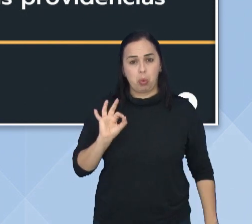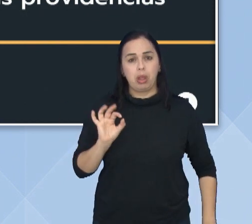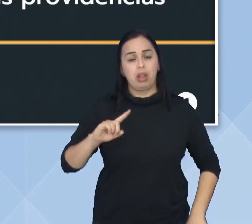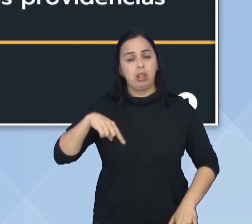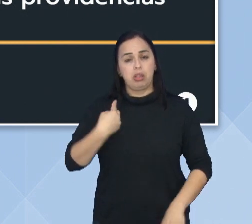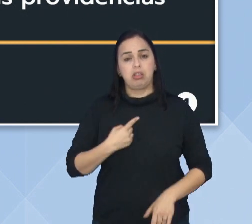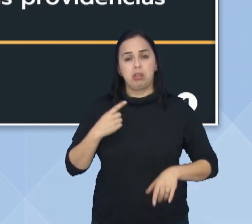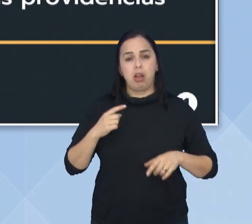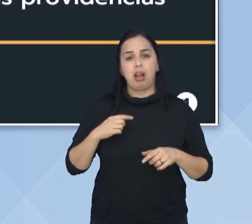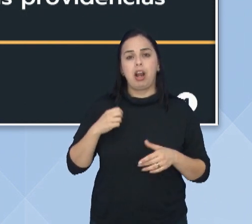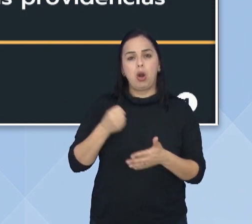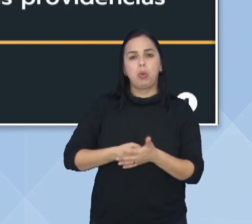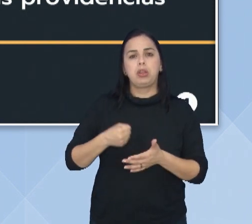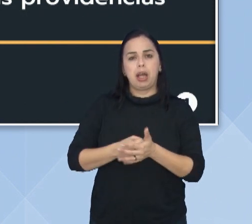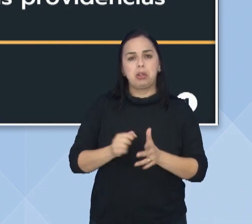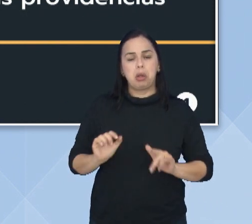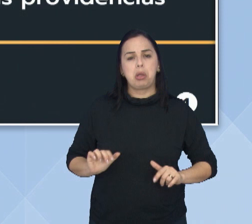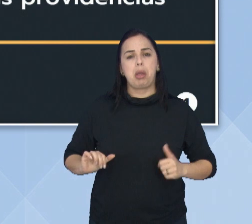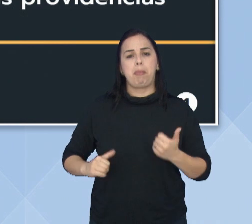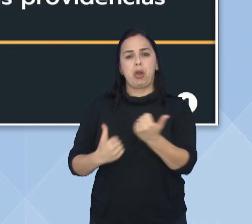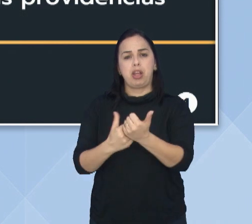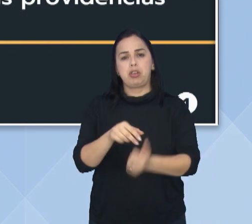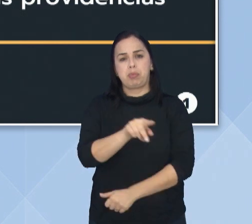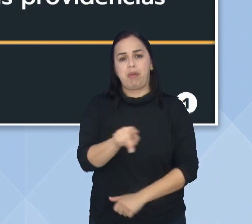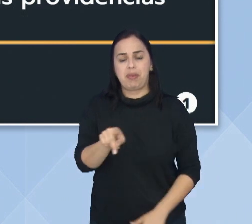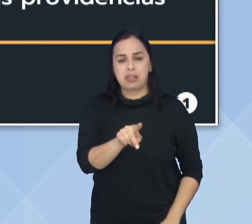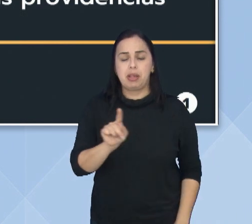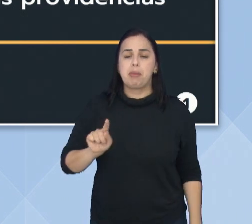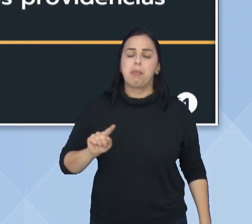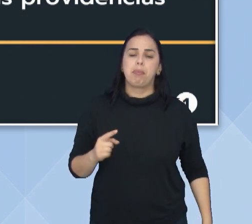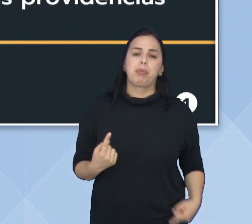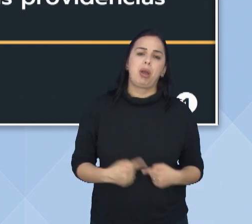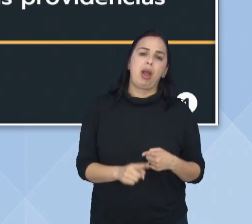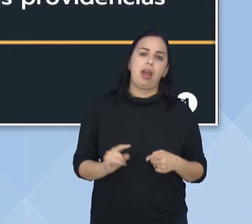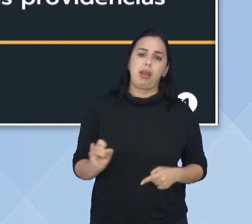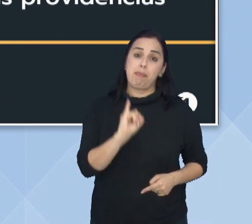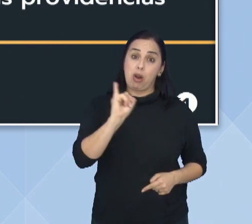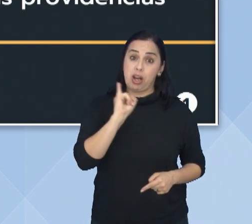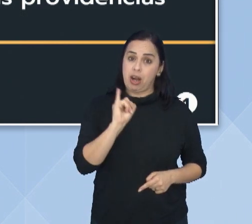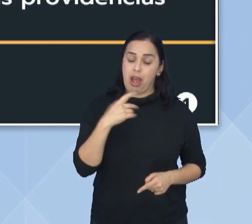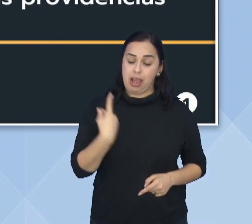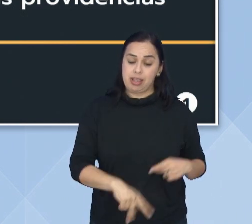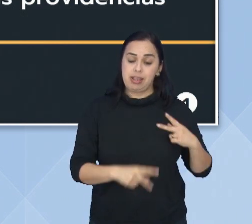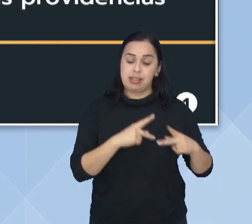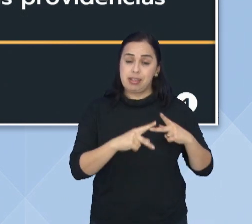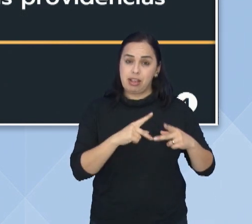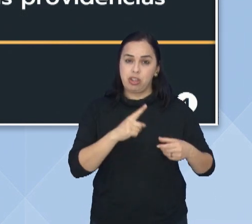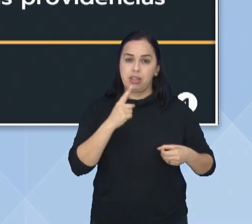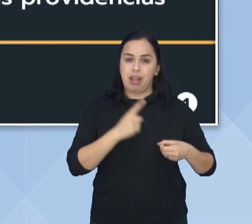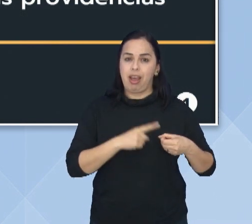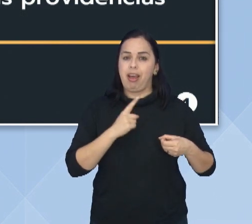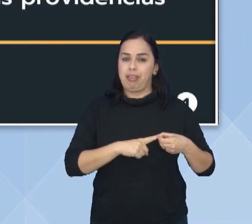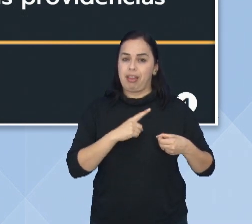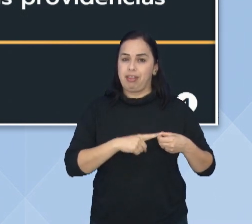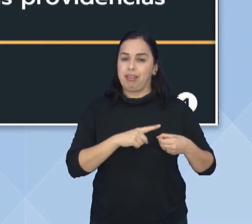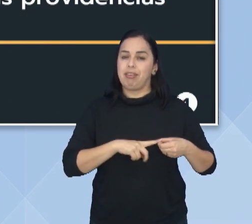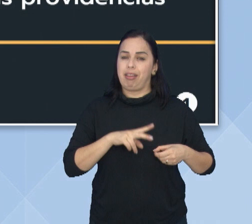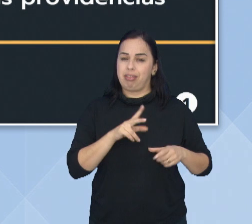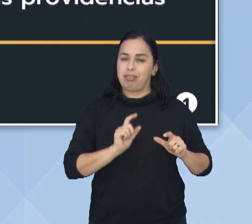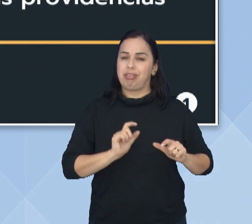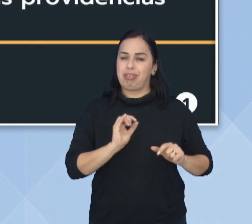pela valorização dos professores, porque é fundamental, na cidade da tecnologia, que